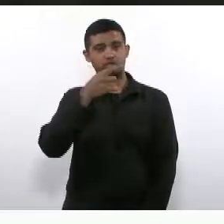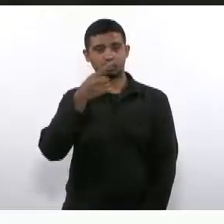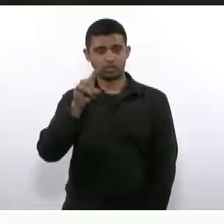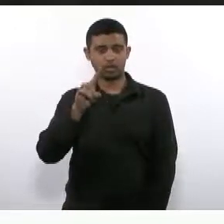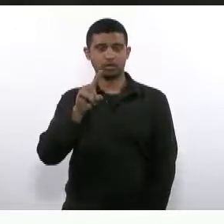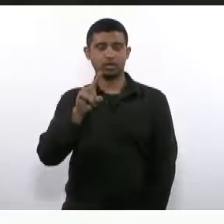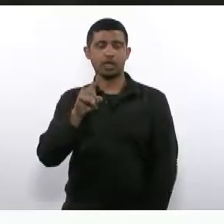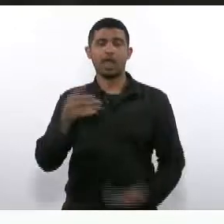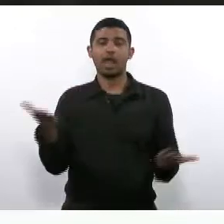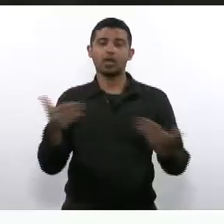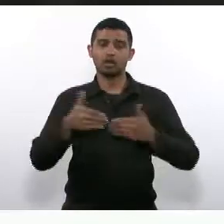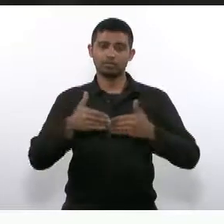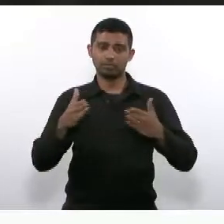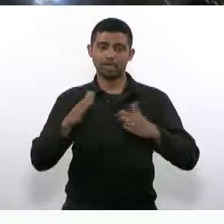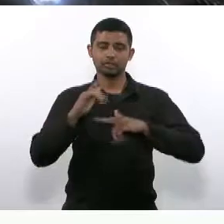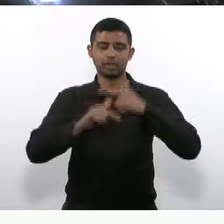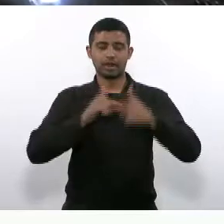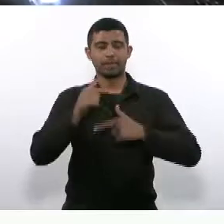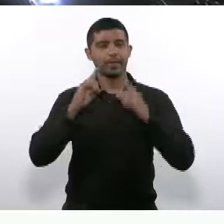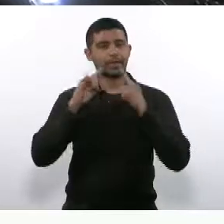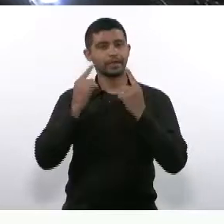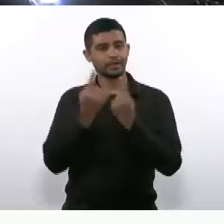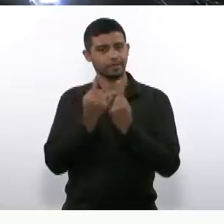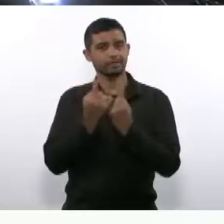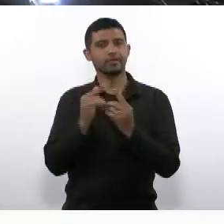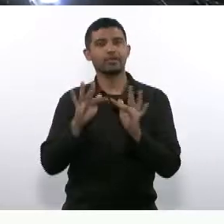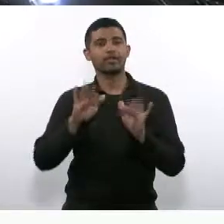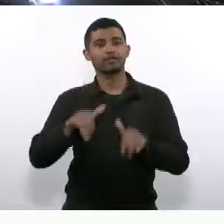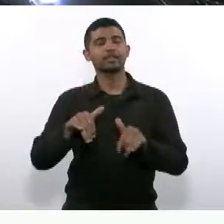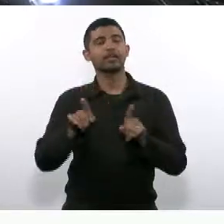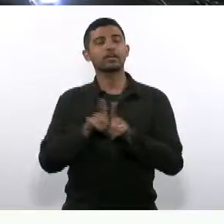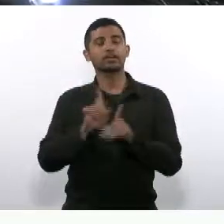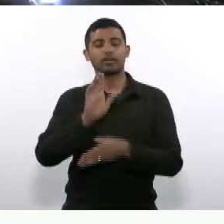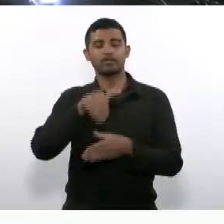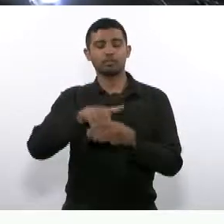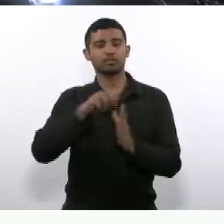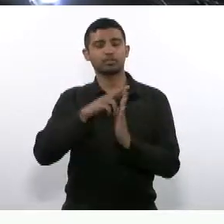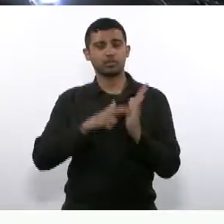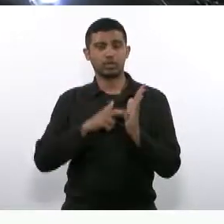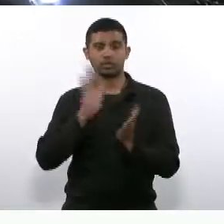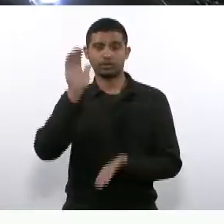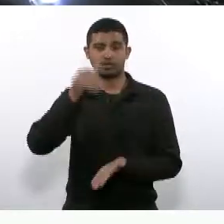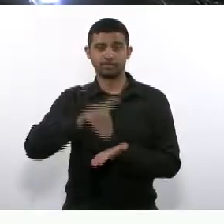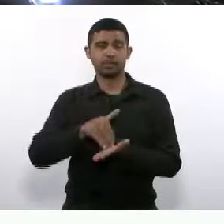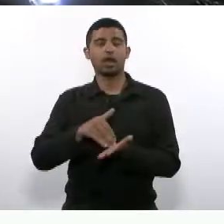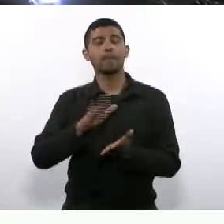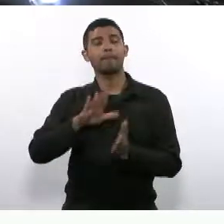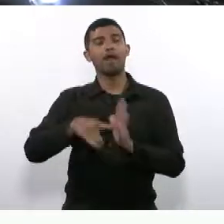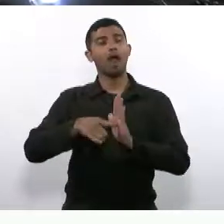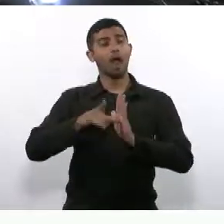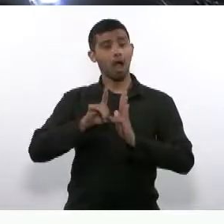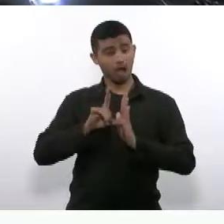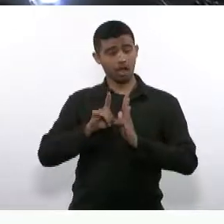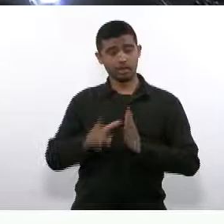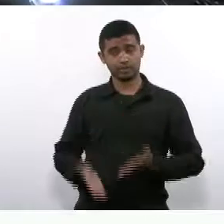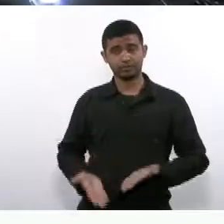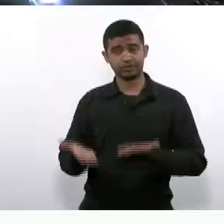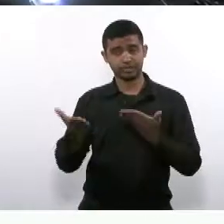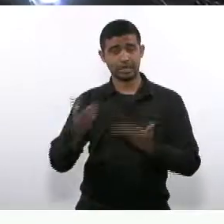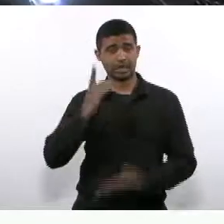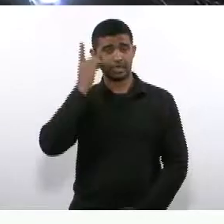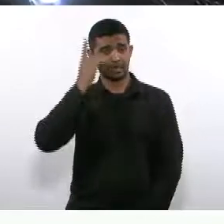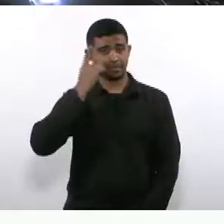aberto os trabalhos da reunião de encerramento e votação do relatório final. Antes de passar a palavra à